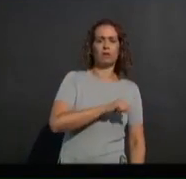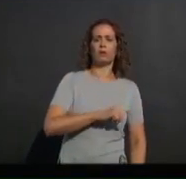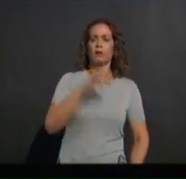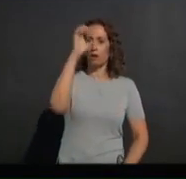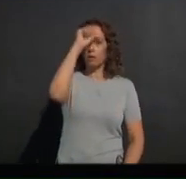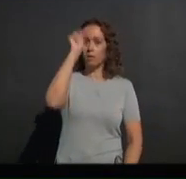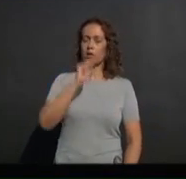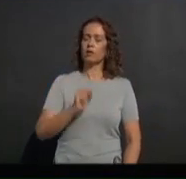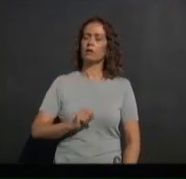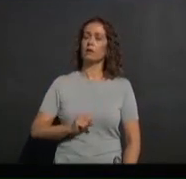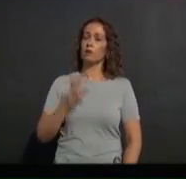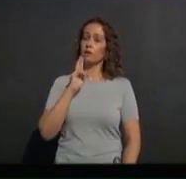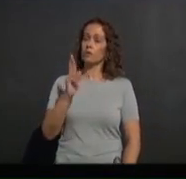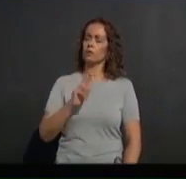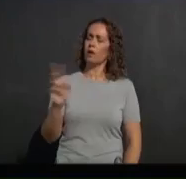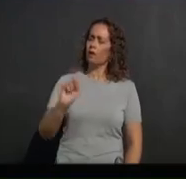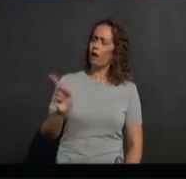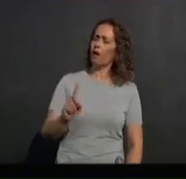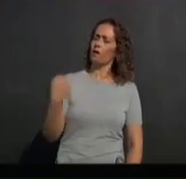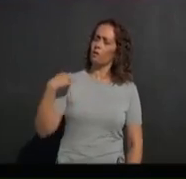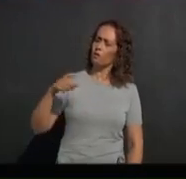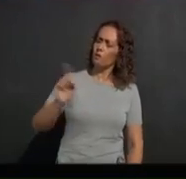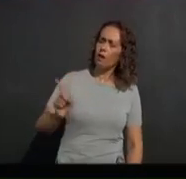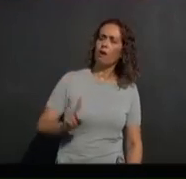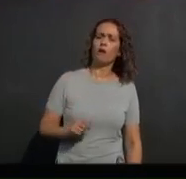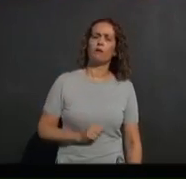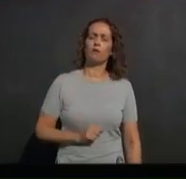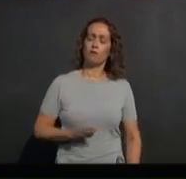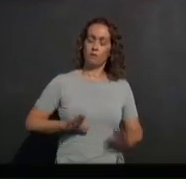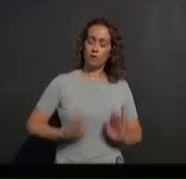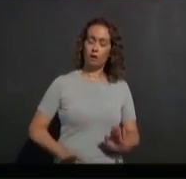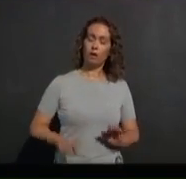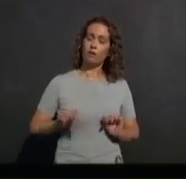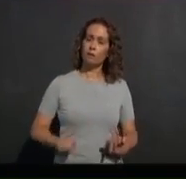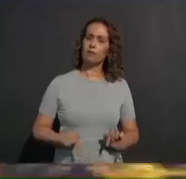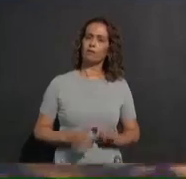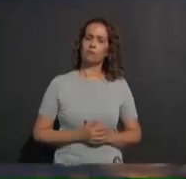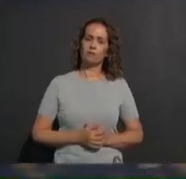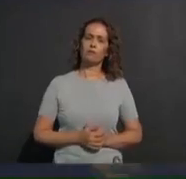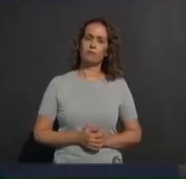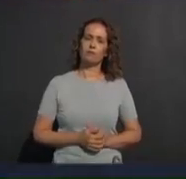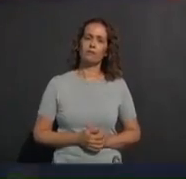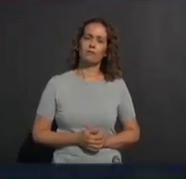não. Não vou. Eu vou ficar aqui.